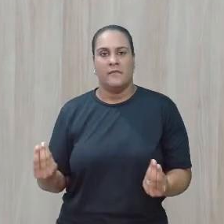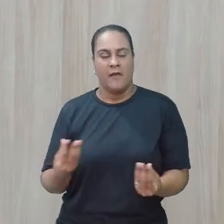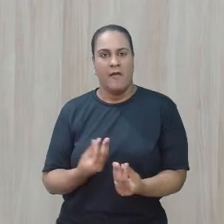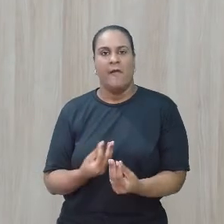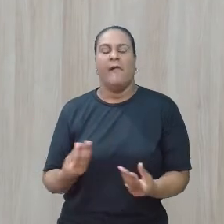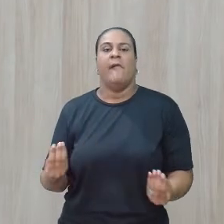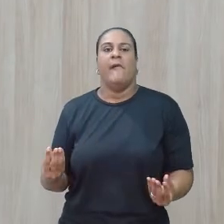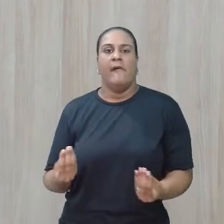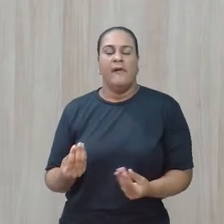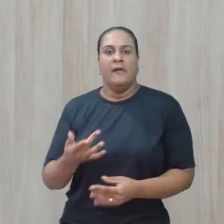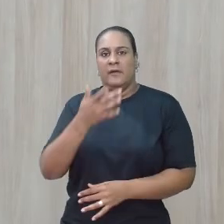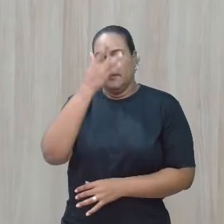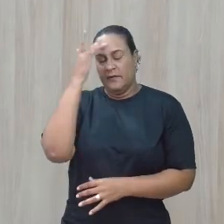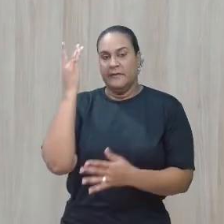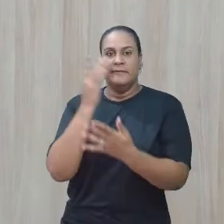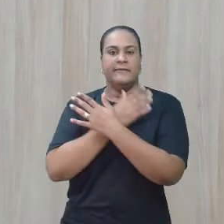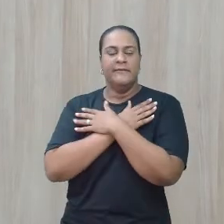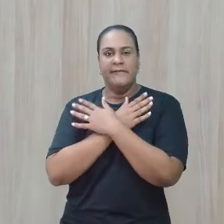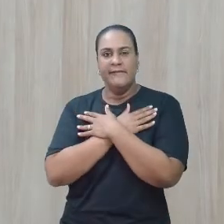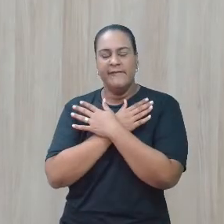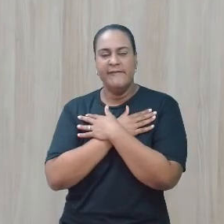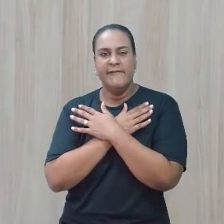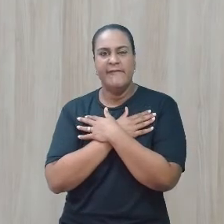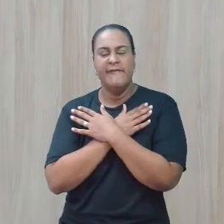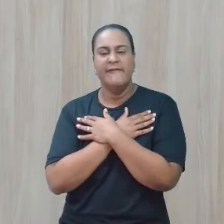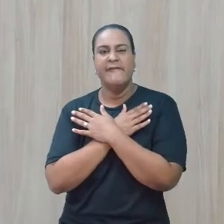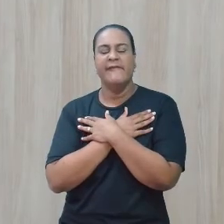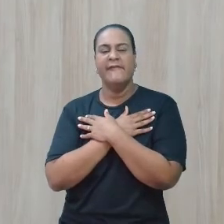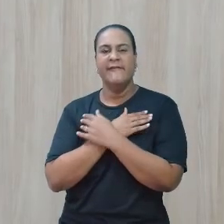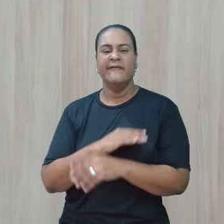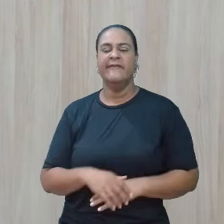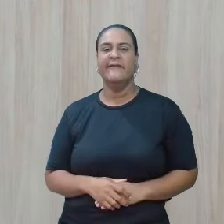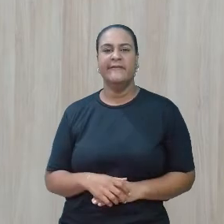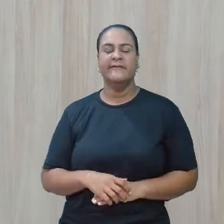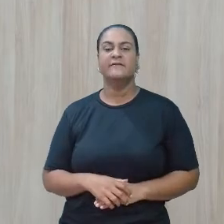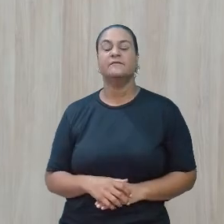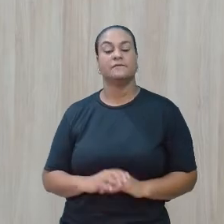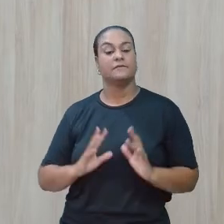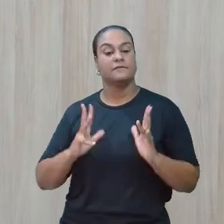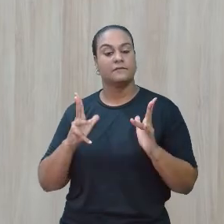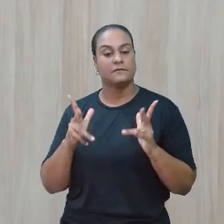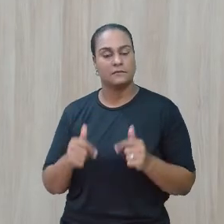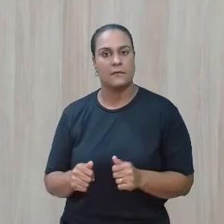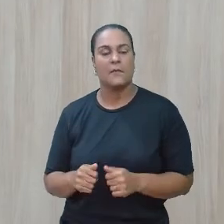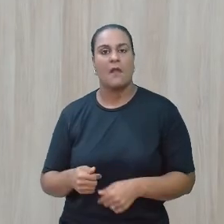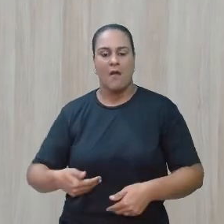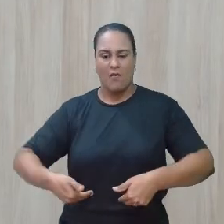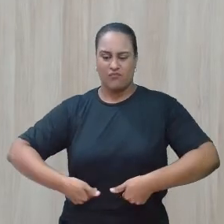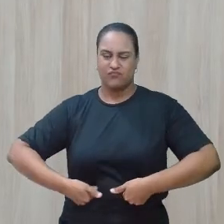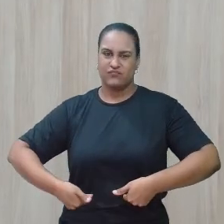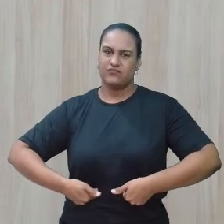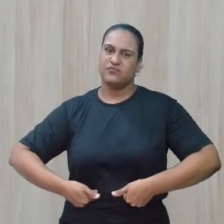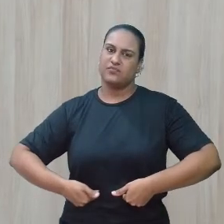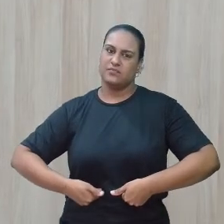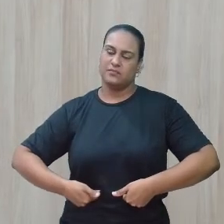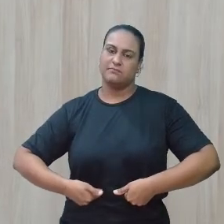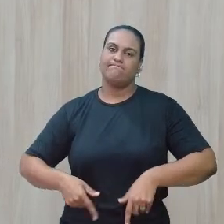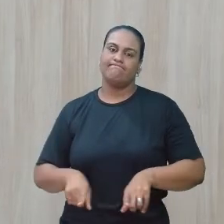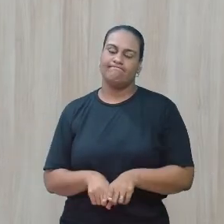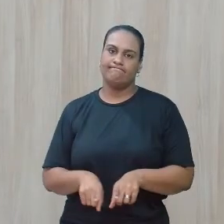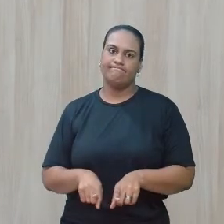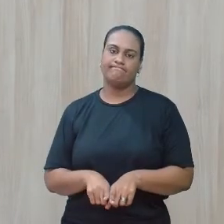desempregos, aumentando aí o desemprego, né? Então, isso tudo, né? A fome também, a questão da fome aí que a